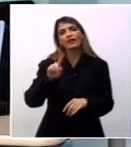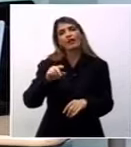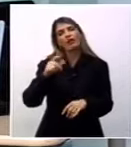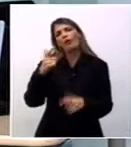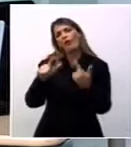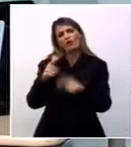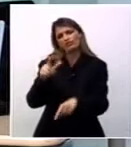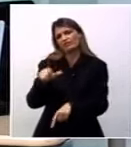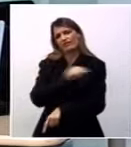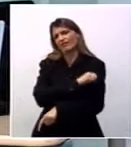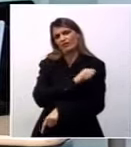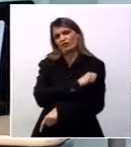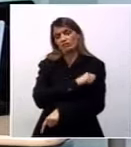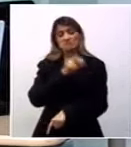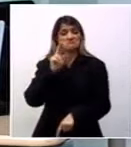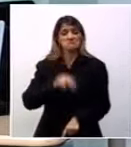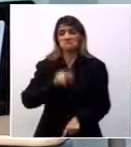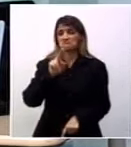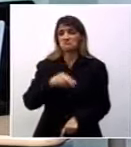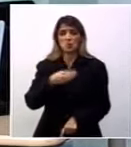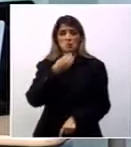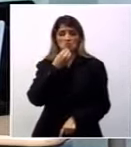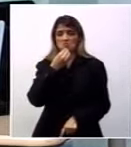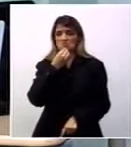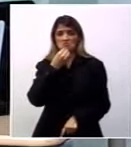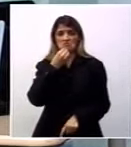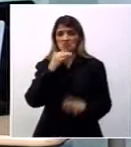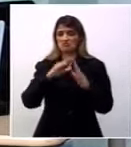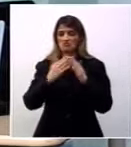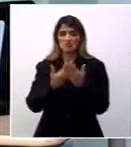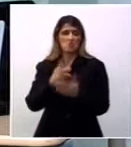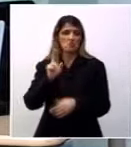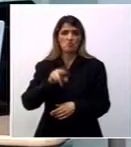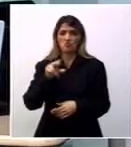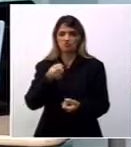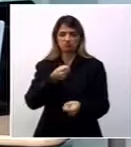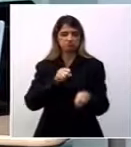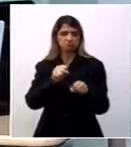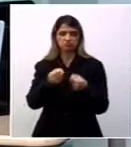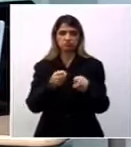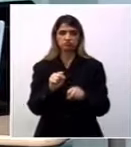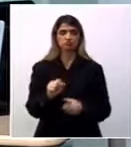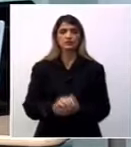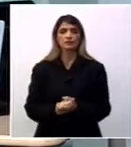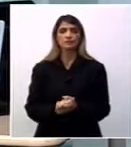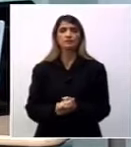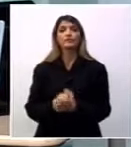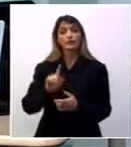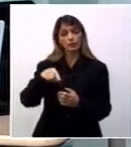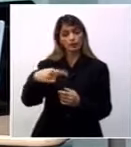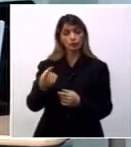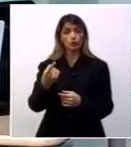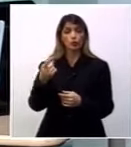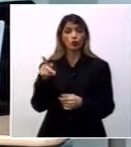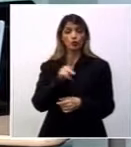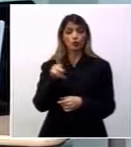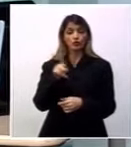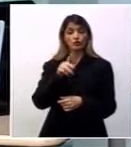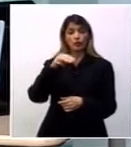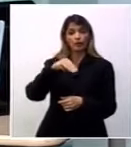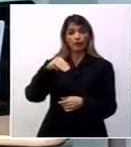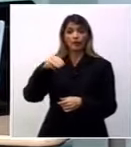alunos disseram que nunca tiveram a oportunidade de praticar lutas. Bom, na sequência, o professor Isaac vai falar aí do MMA, que é uma